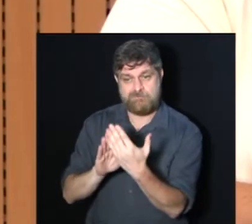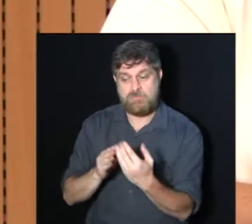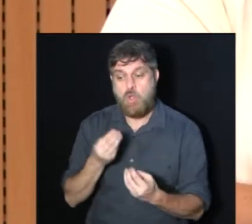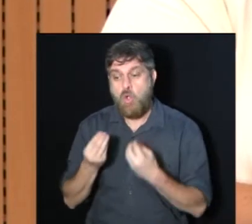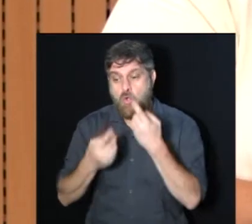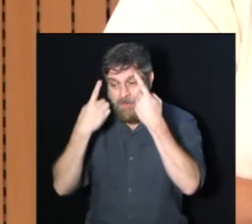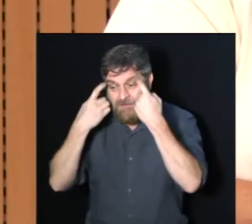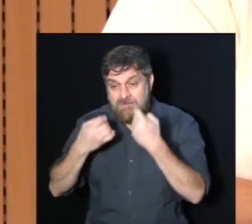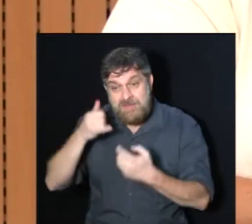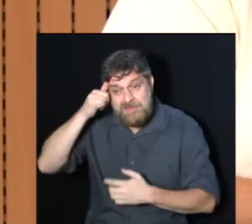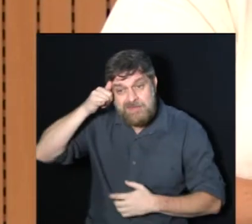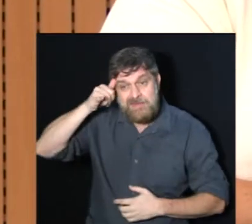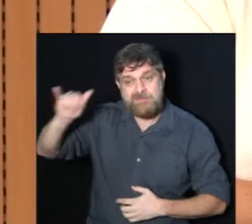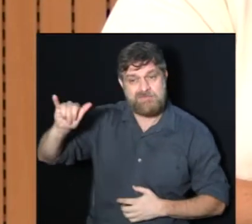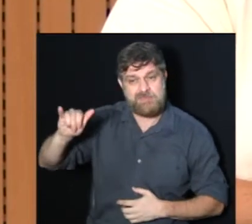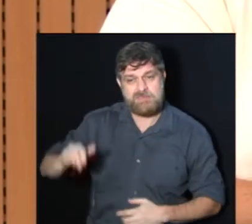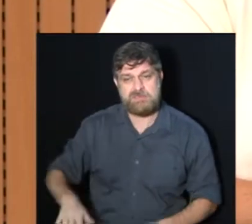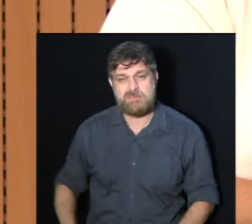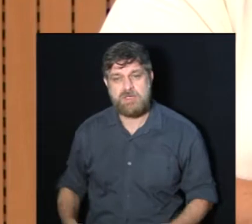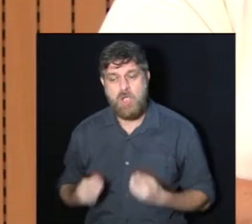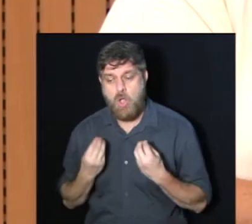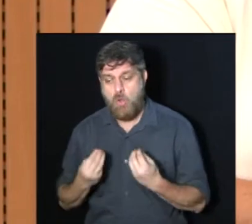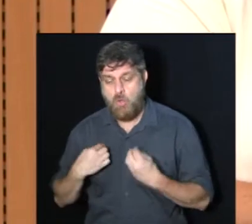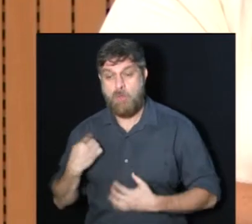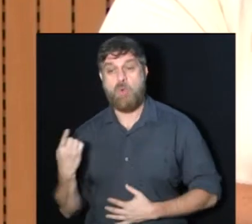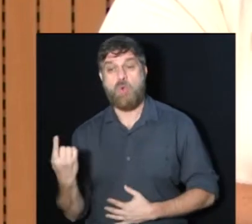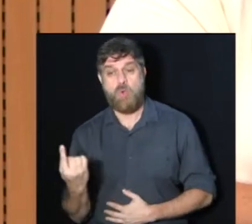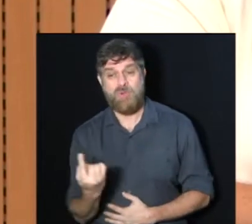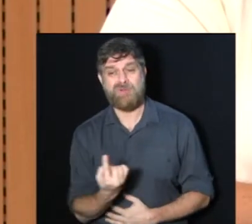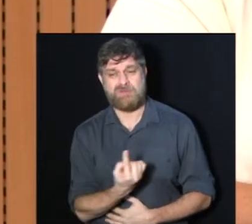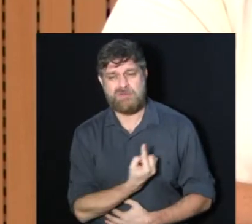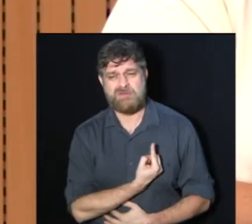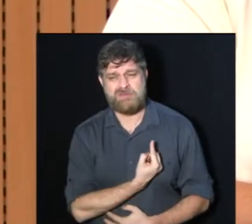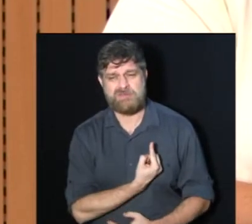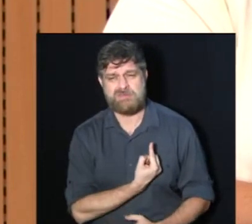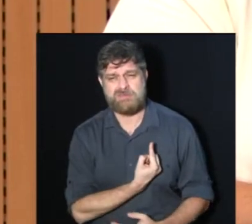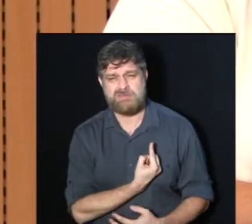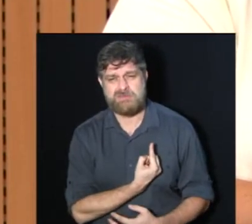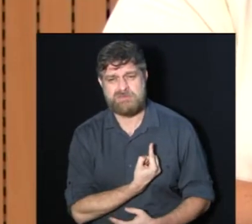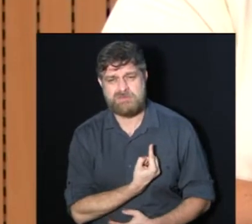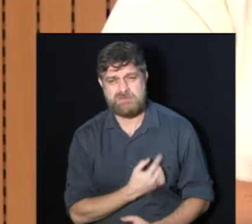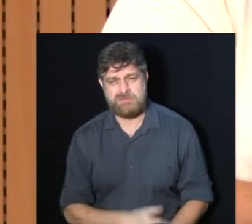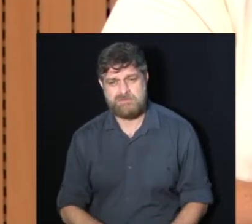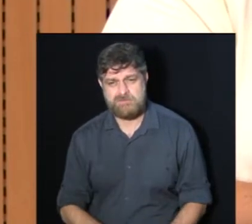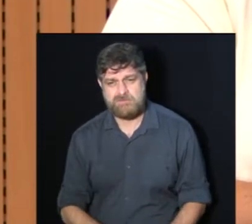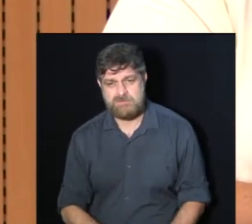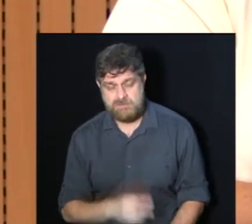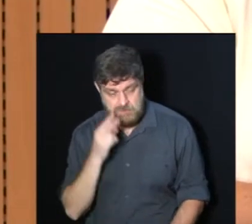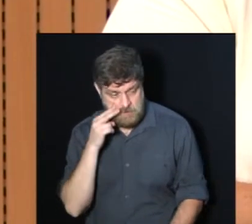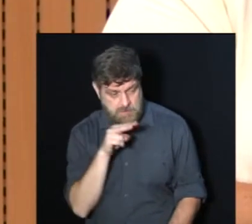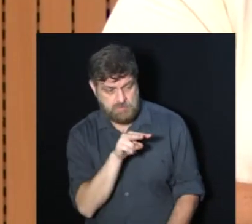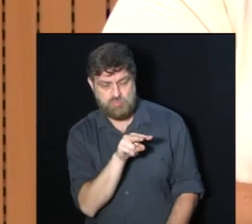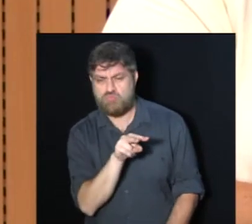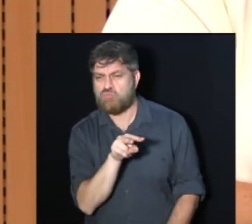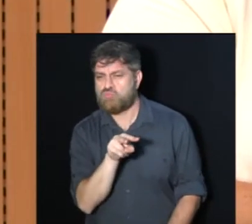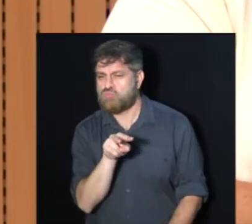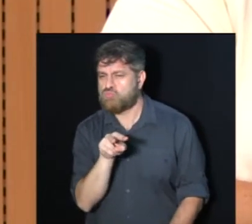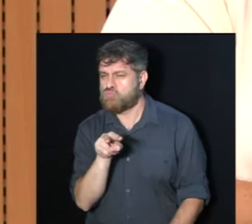Eu queria pensar com vocês como é que nós, que se a gente olhar